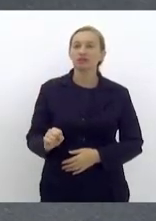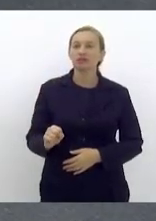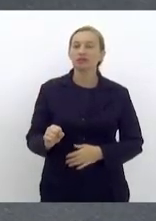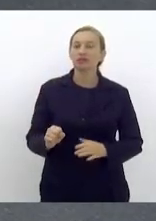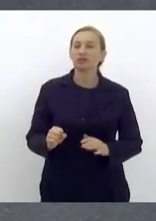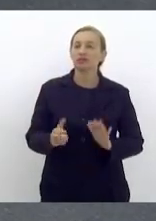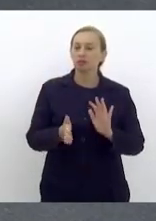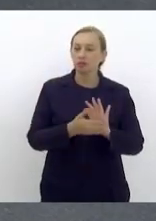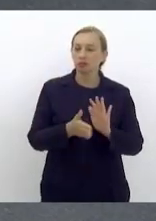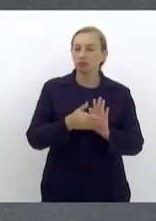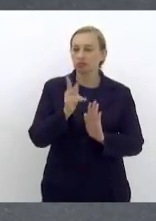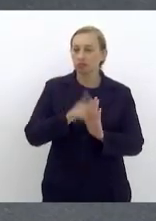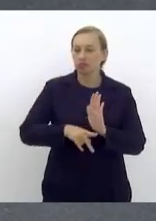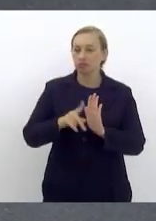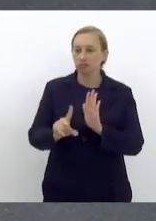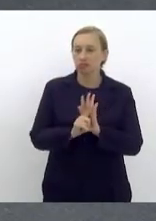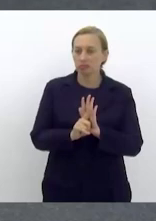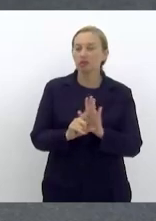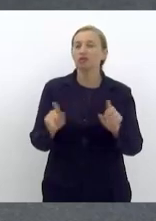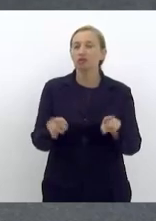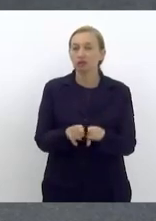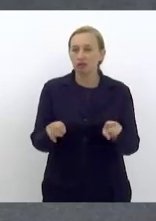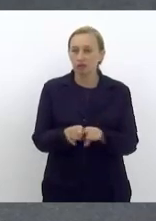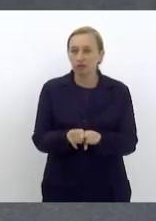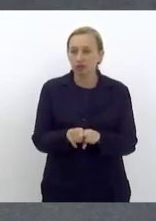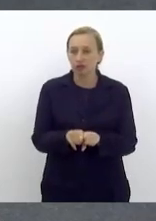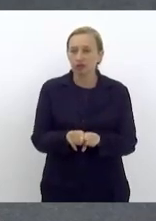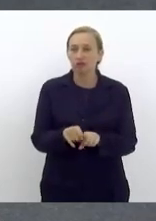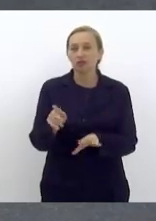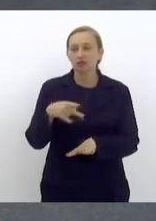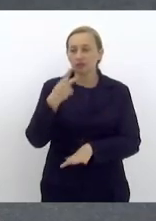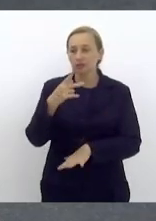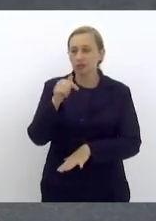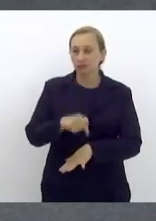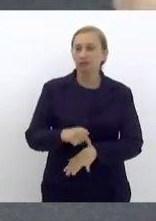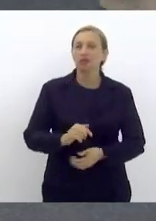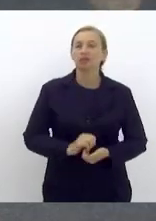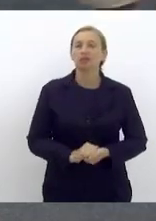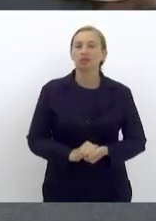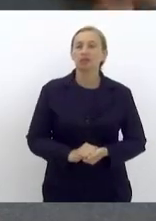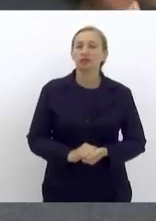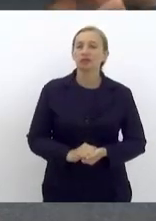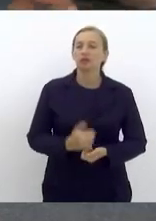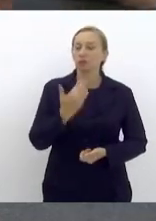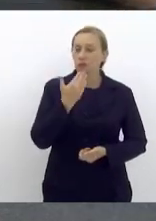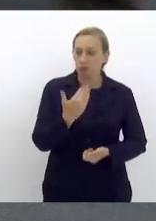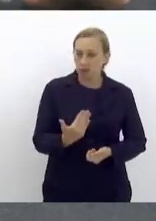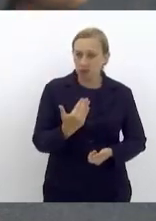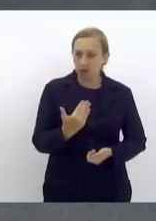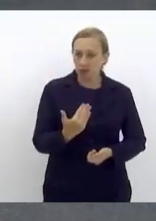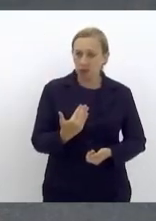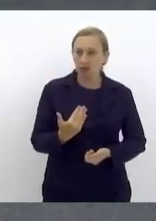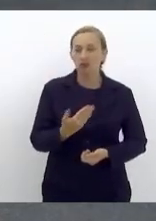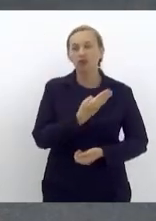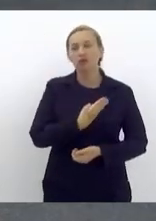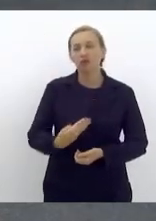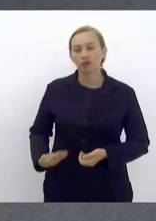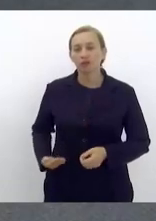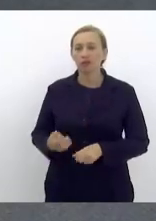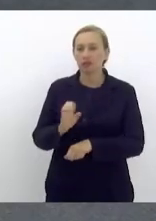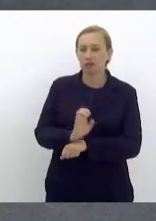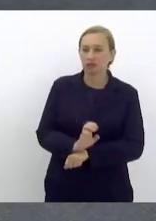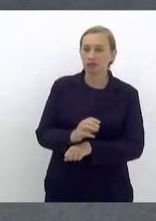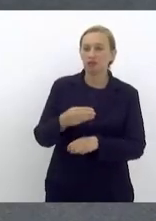desse projeto de lei e também ratificar aqui o pedido, né, ao governo do Estado e